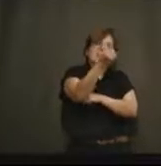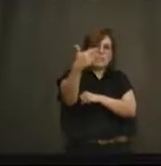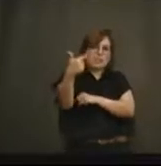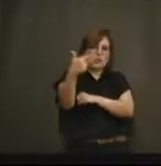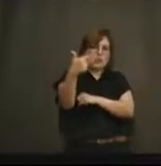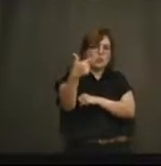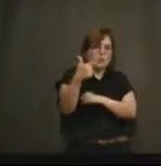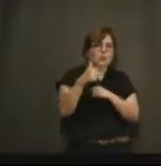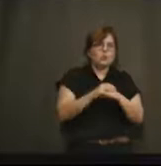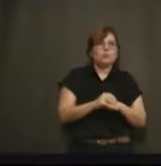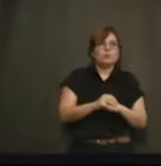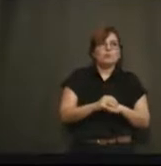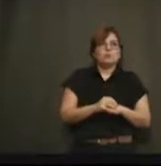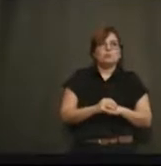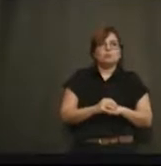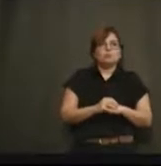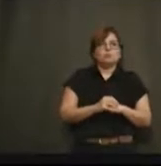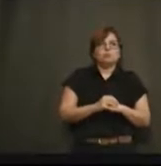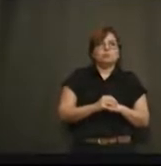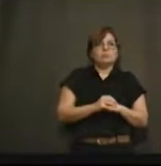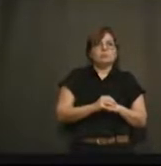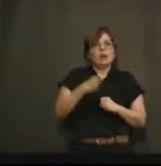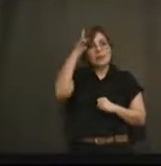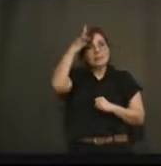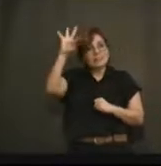o teorema principal dele, que diz que